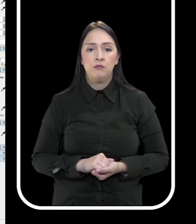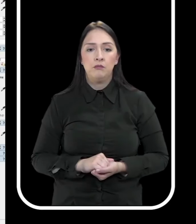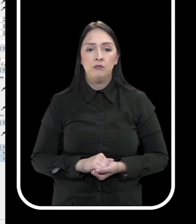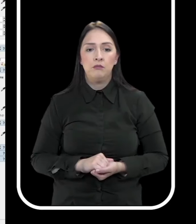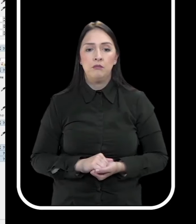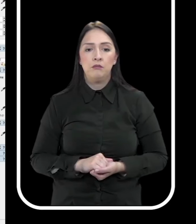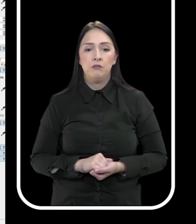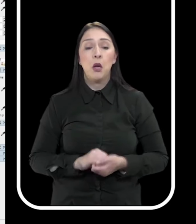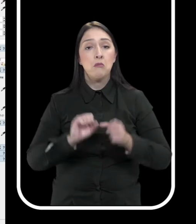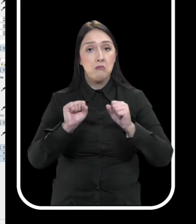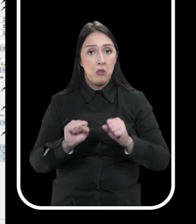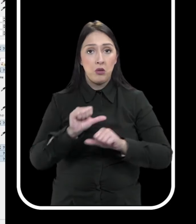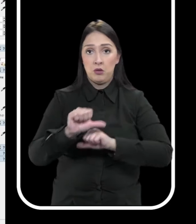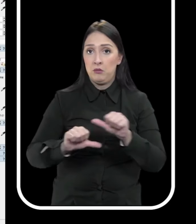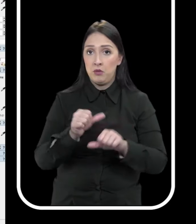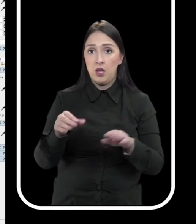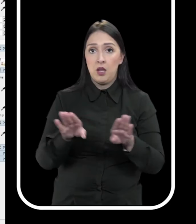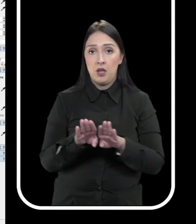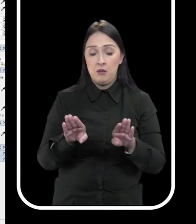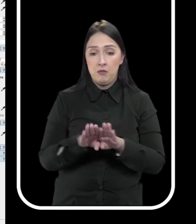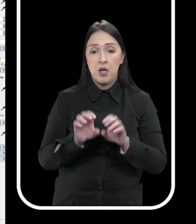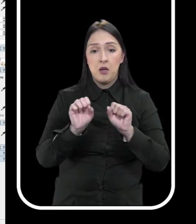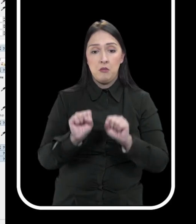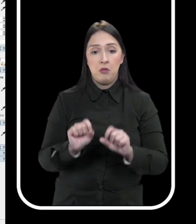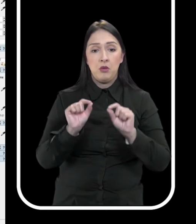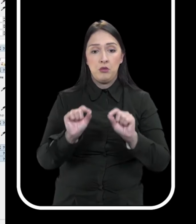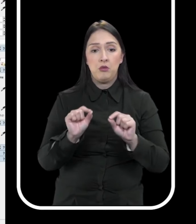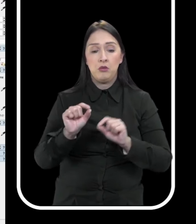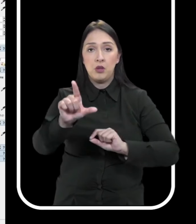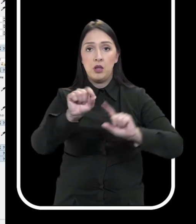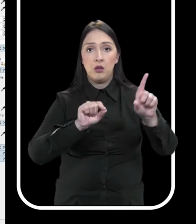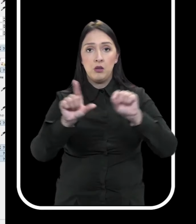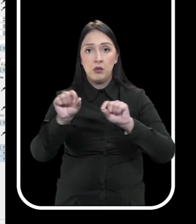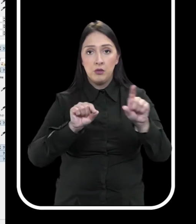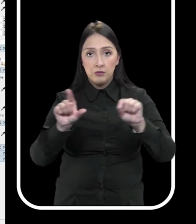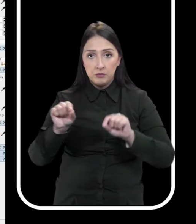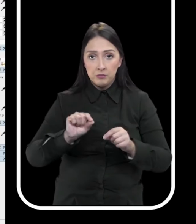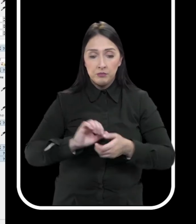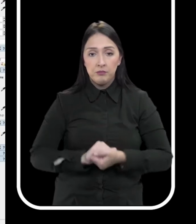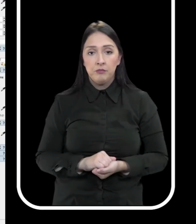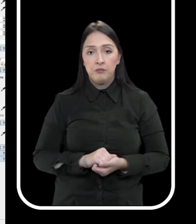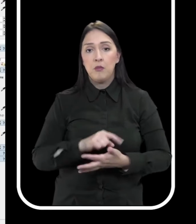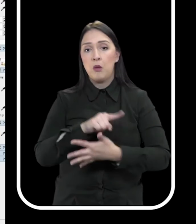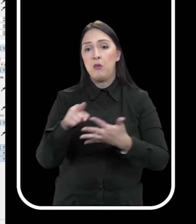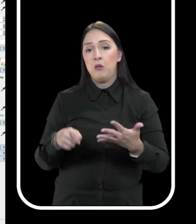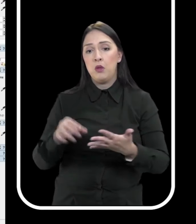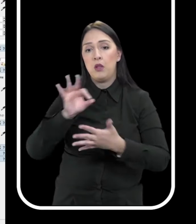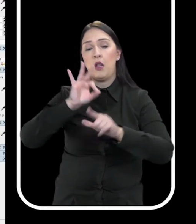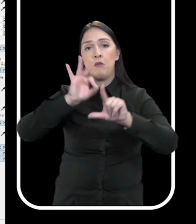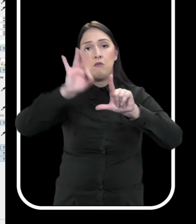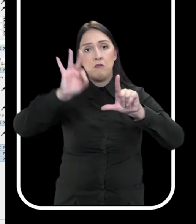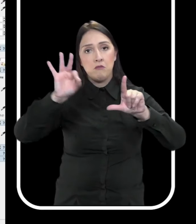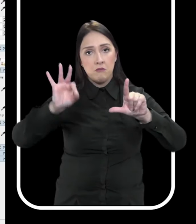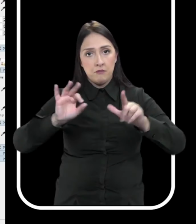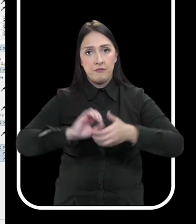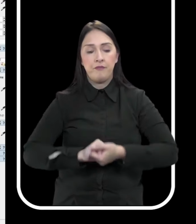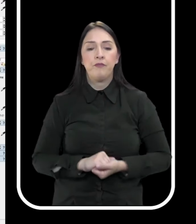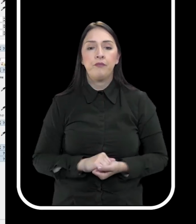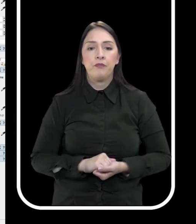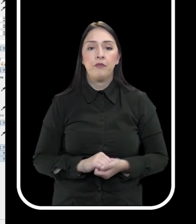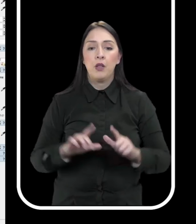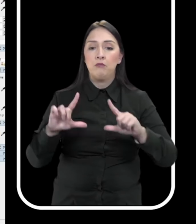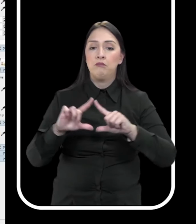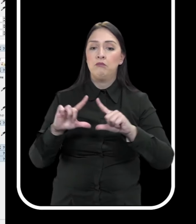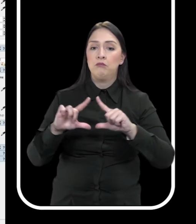Então, 10 segundos parelho. Mas eu posso alterar isso, eu posso, de repente, escolher aqui uma opção estatística, por